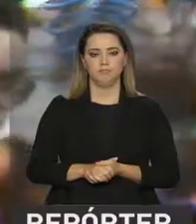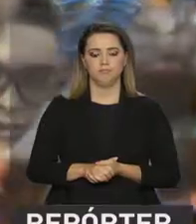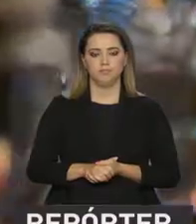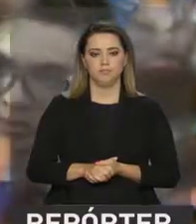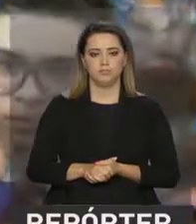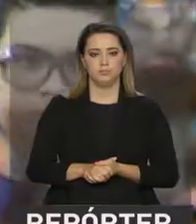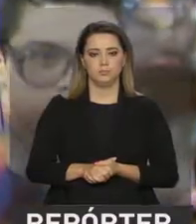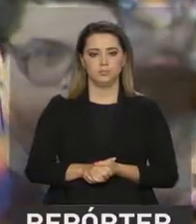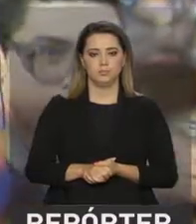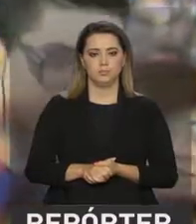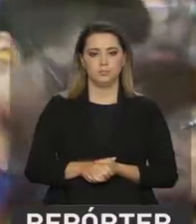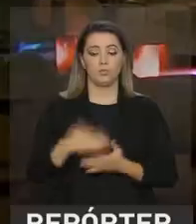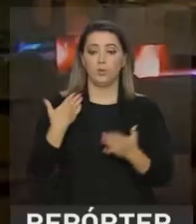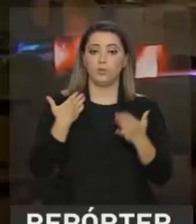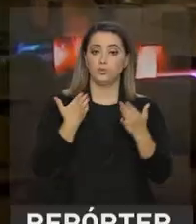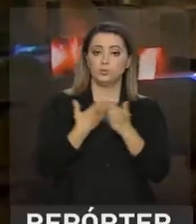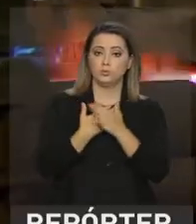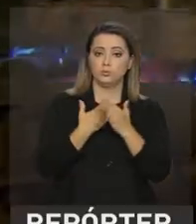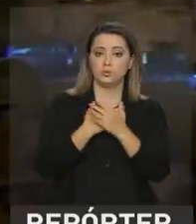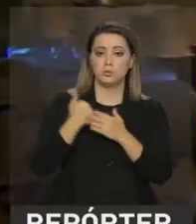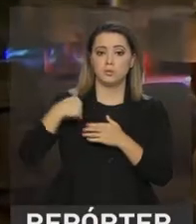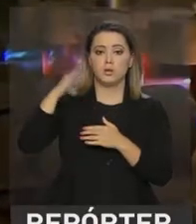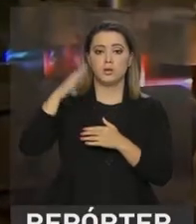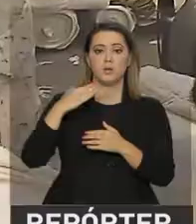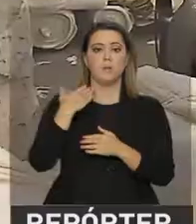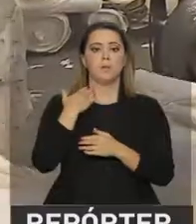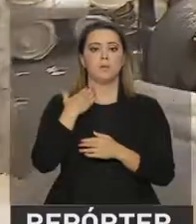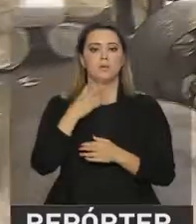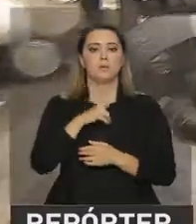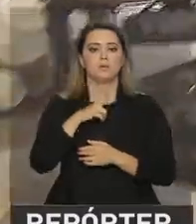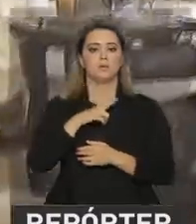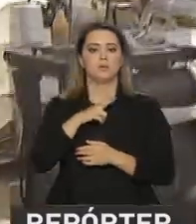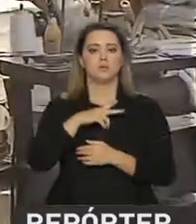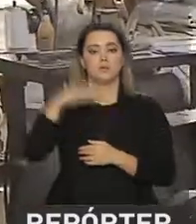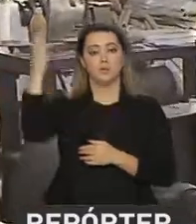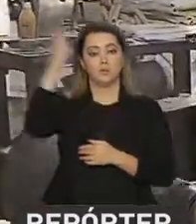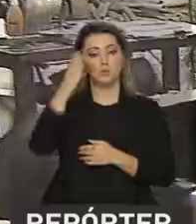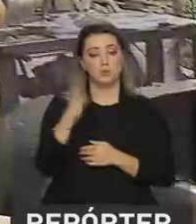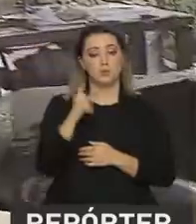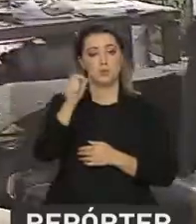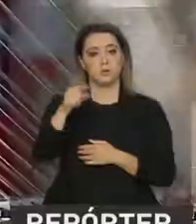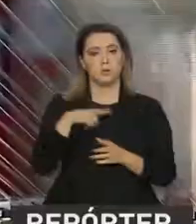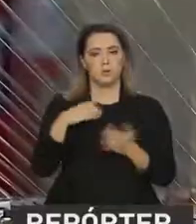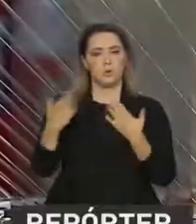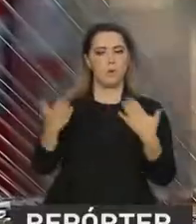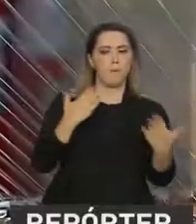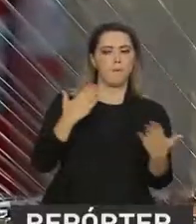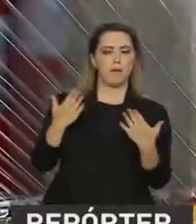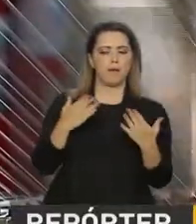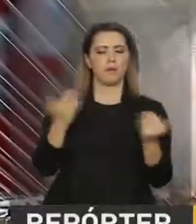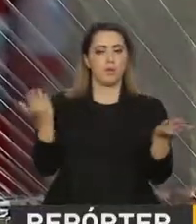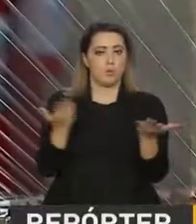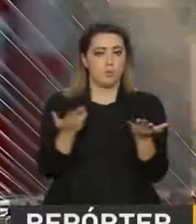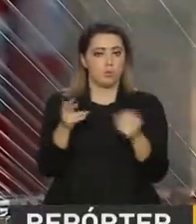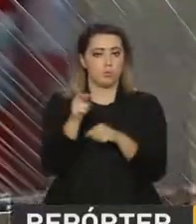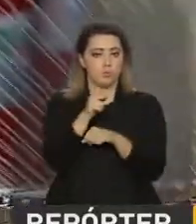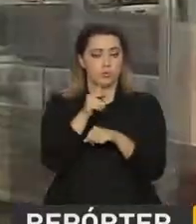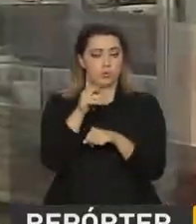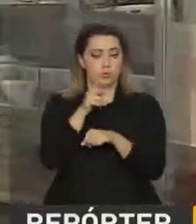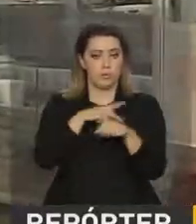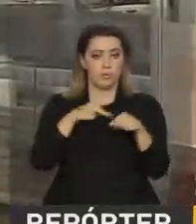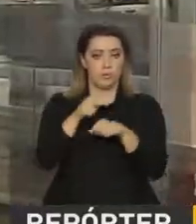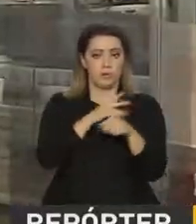o estudo feito pelo maior banco privado do país compara as posições ocupadas atualmente pelo brasil no ranking de competitividade